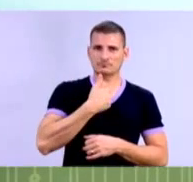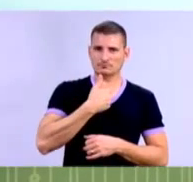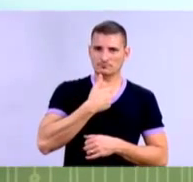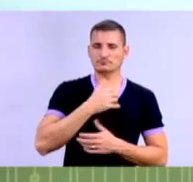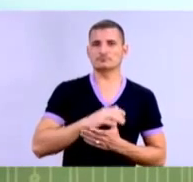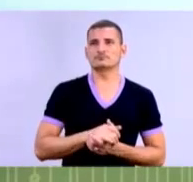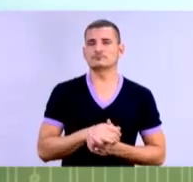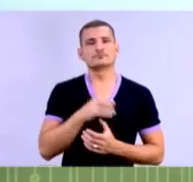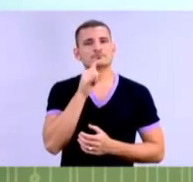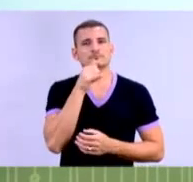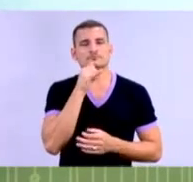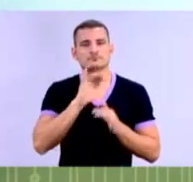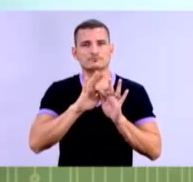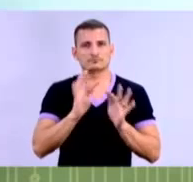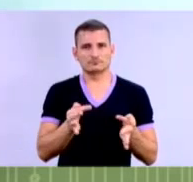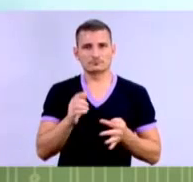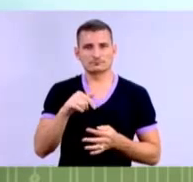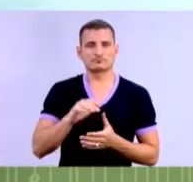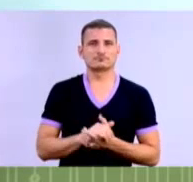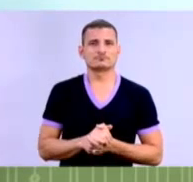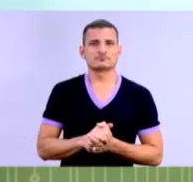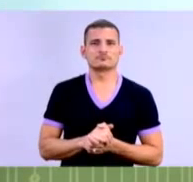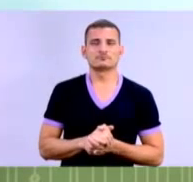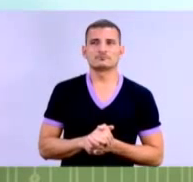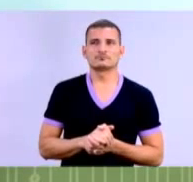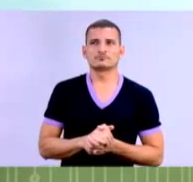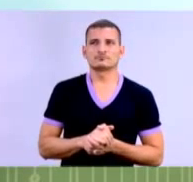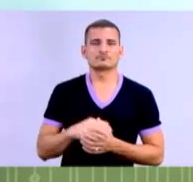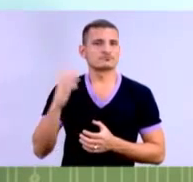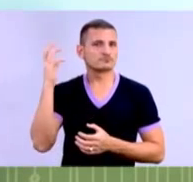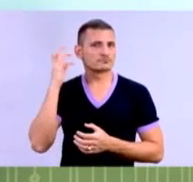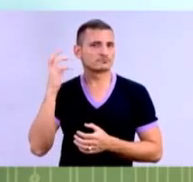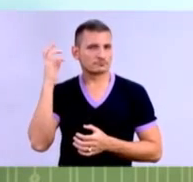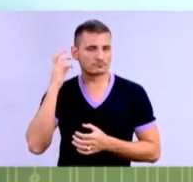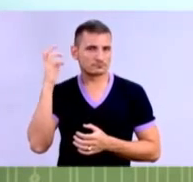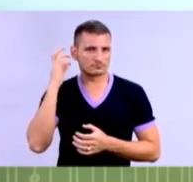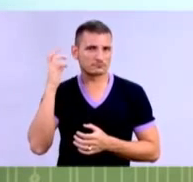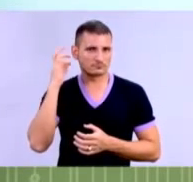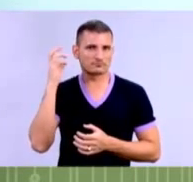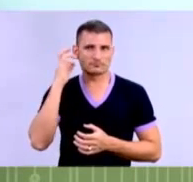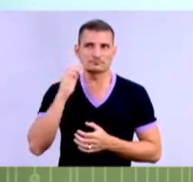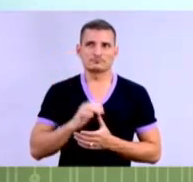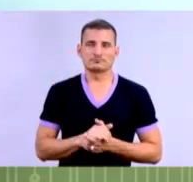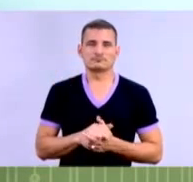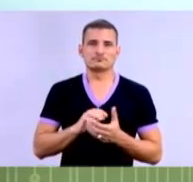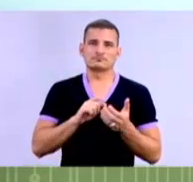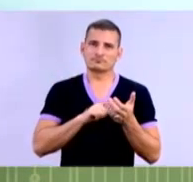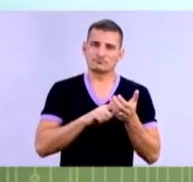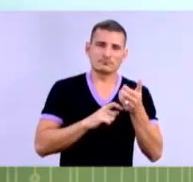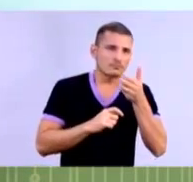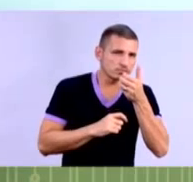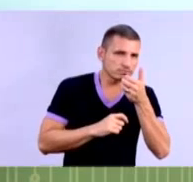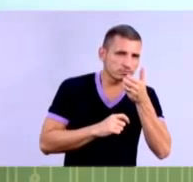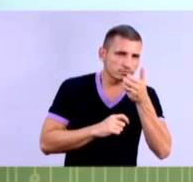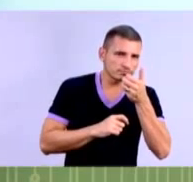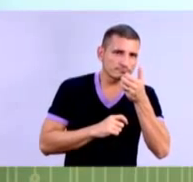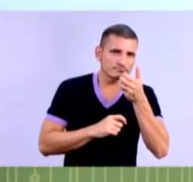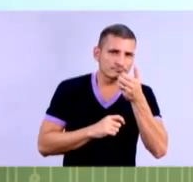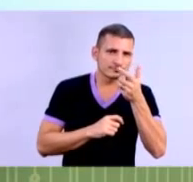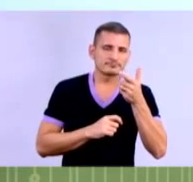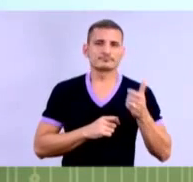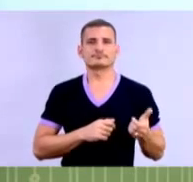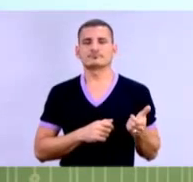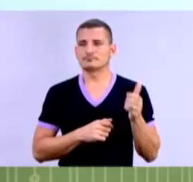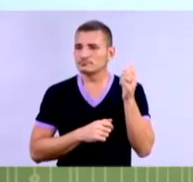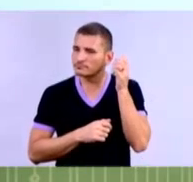exemplo bem simples disso é o radinho walkie-talkie. Não tem? Quando aperta o botãozinho, fala, aí solta o botão, o outro fala. Então,